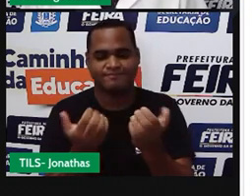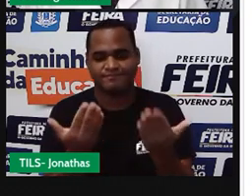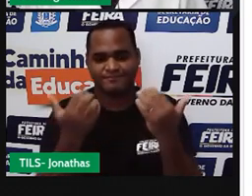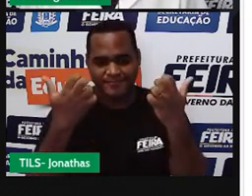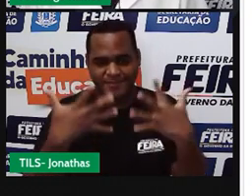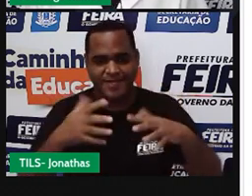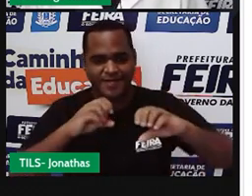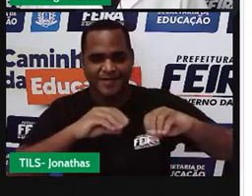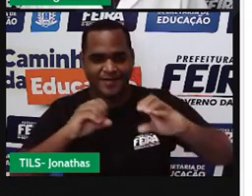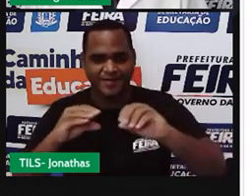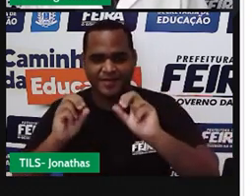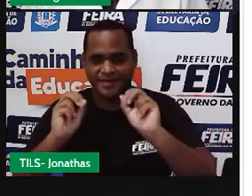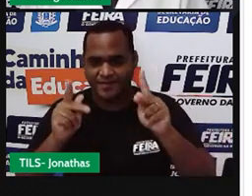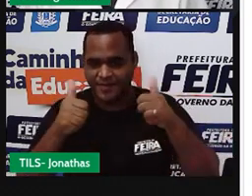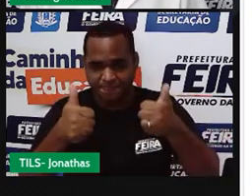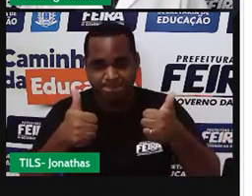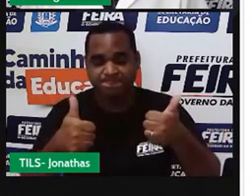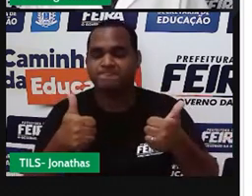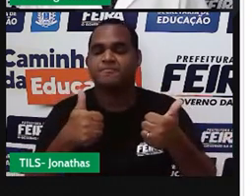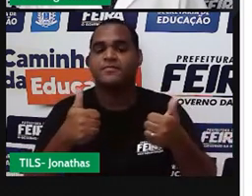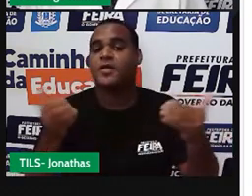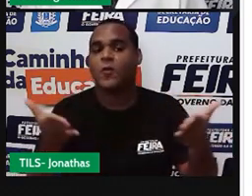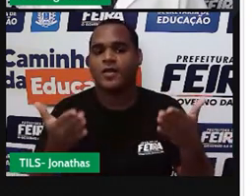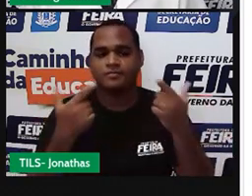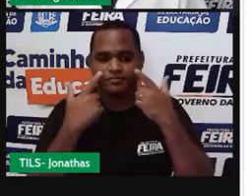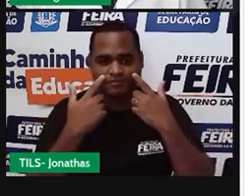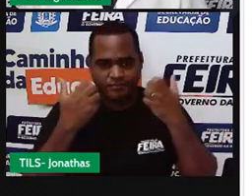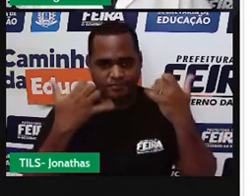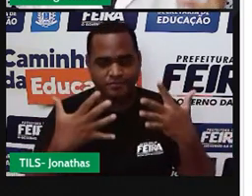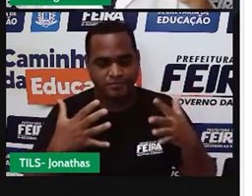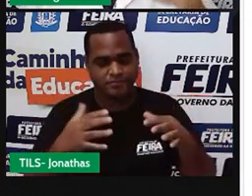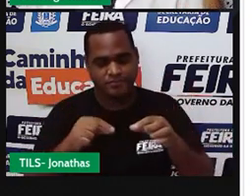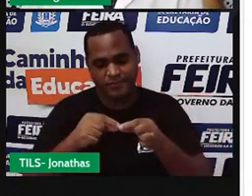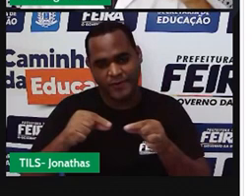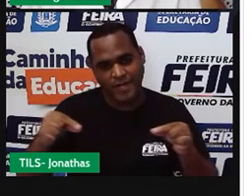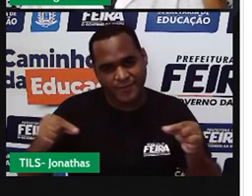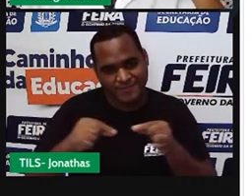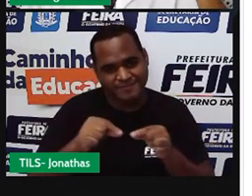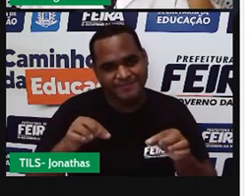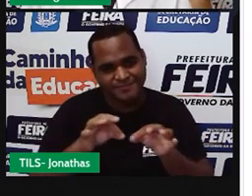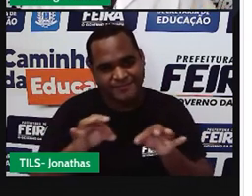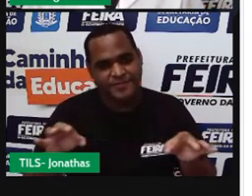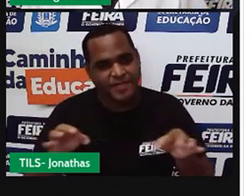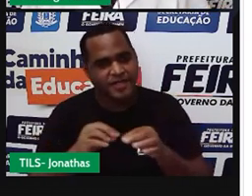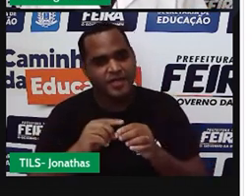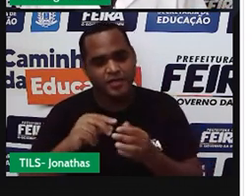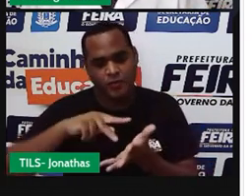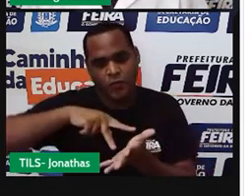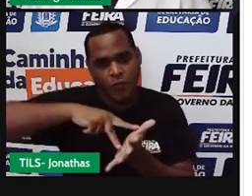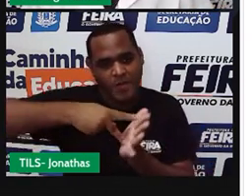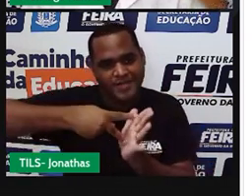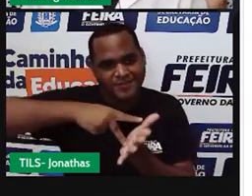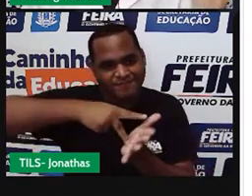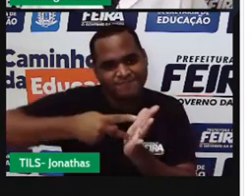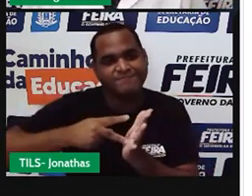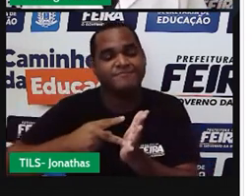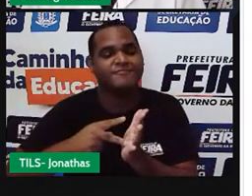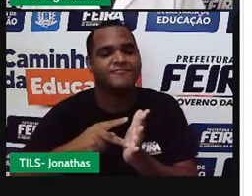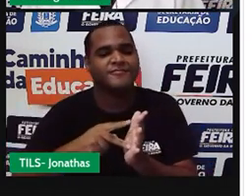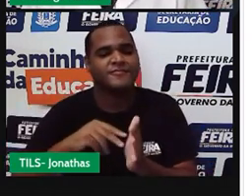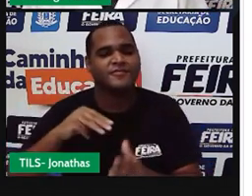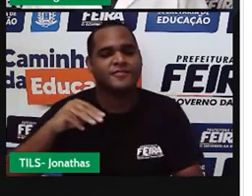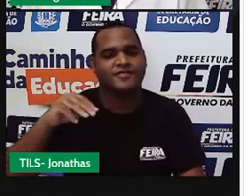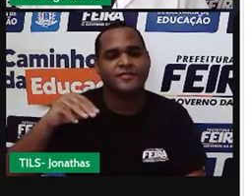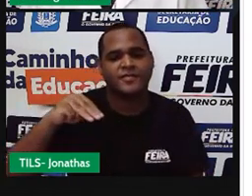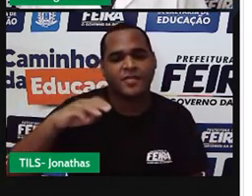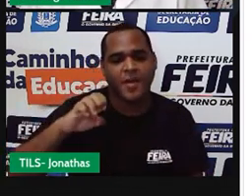aula certo Então olha só com régua e compasso Meire e Gael né que são personagens fictícios